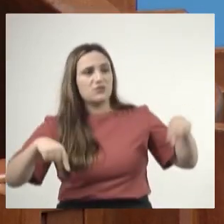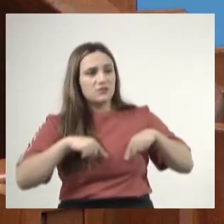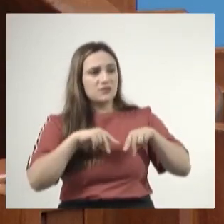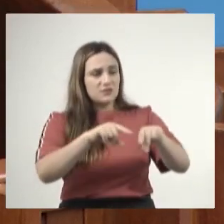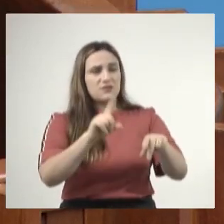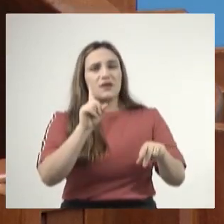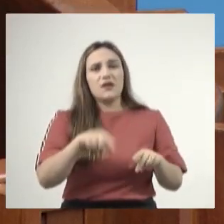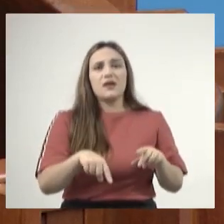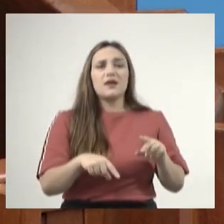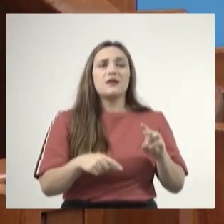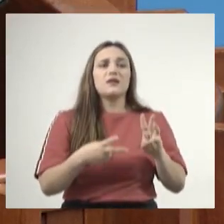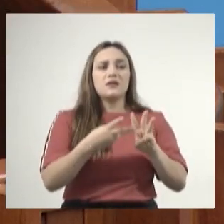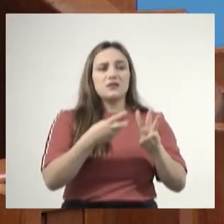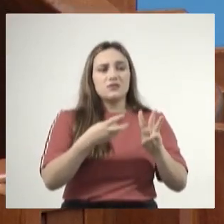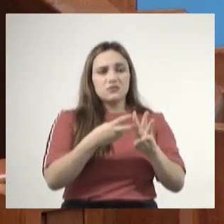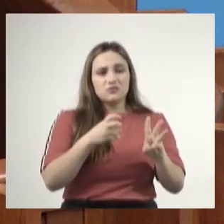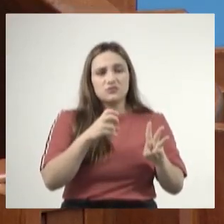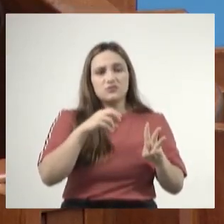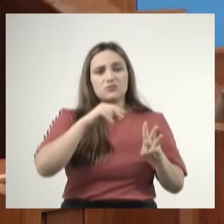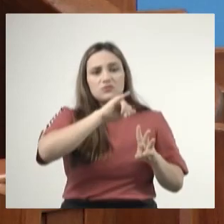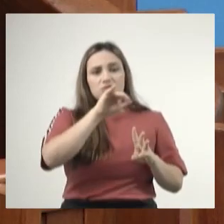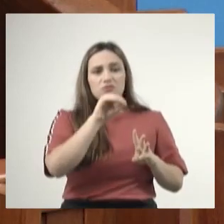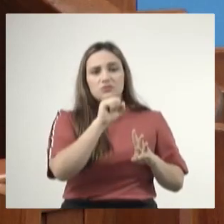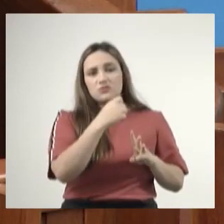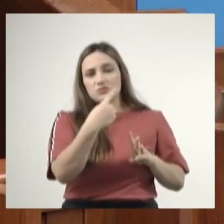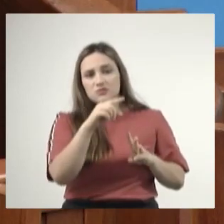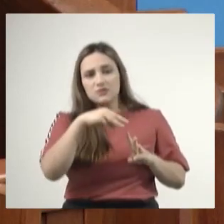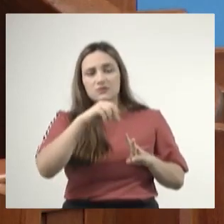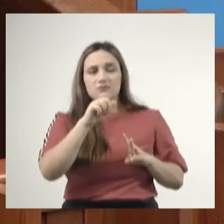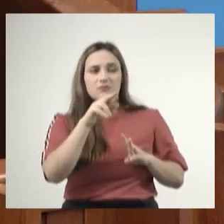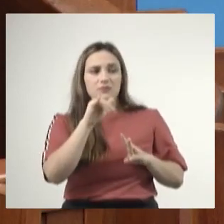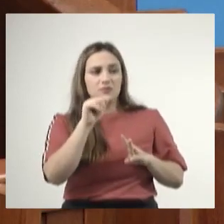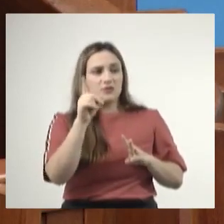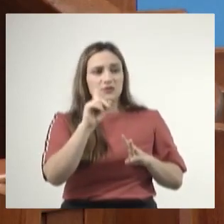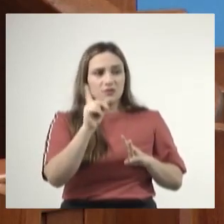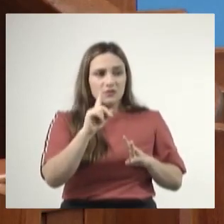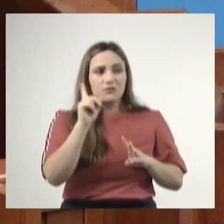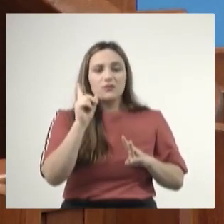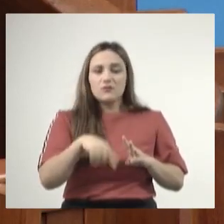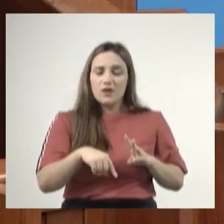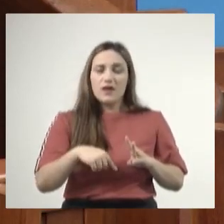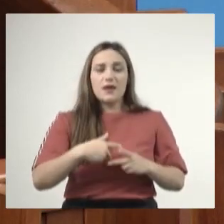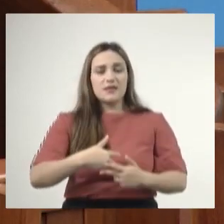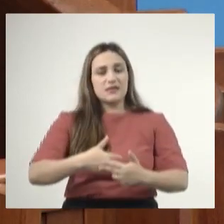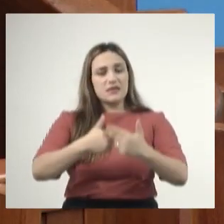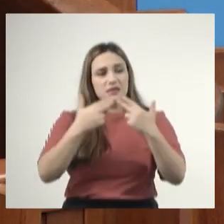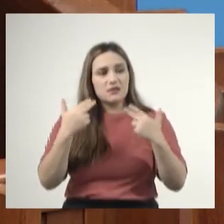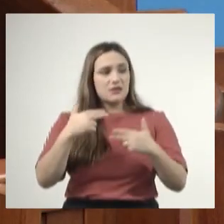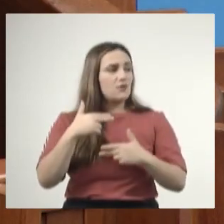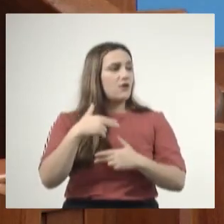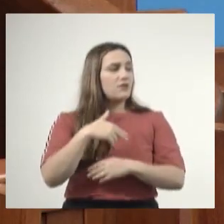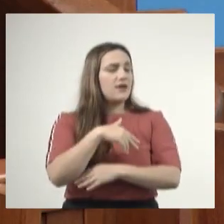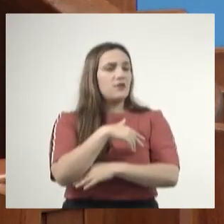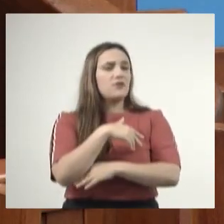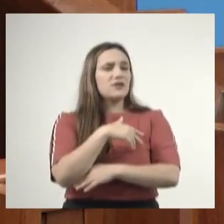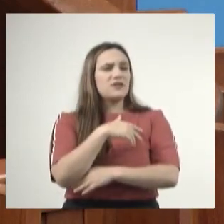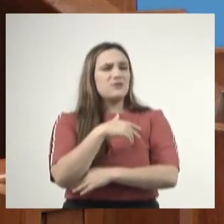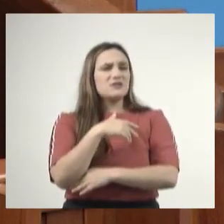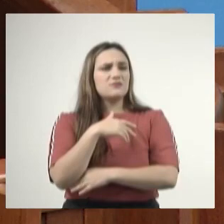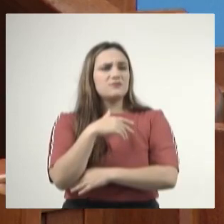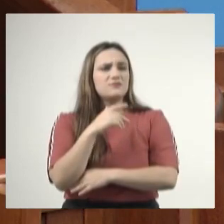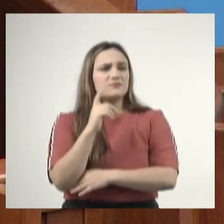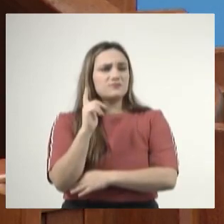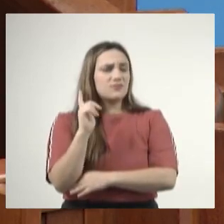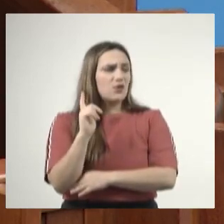ou o índio Pedro, foi a etnia. Guarani era dona de um título legítimo